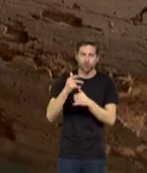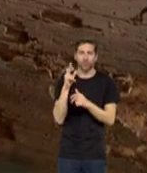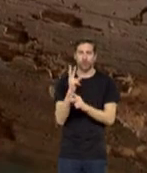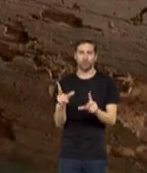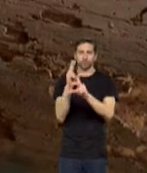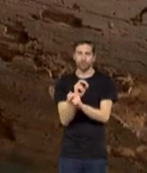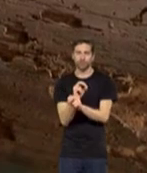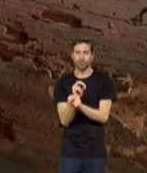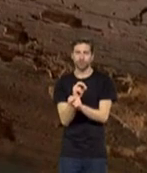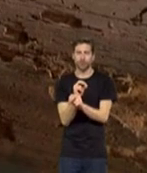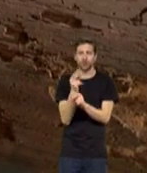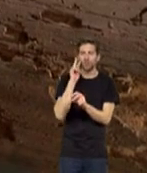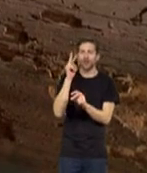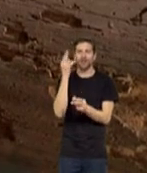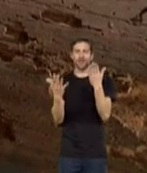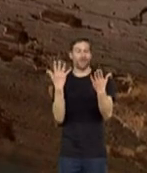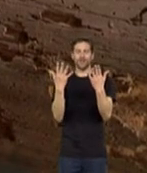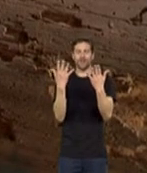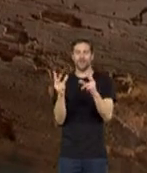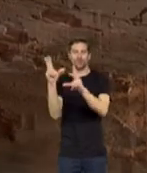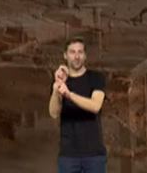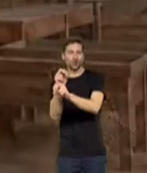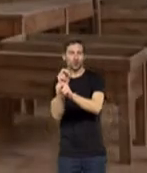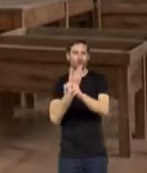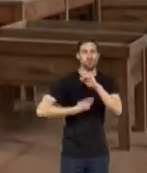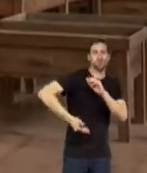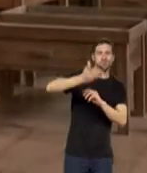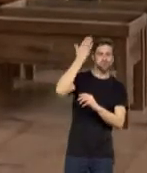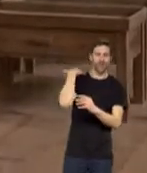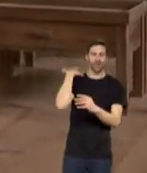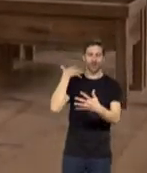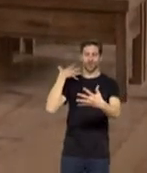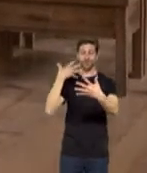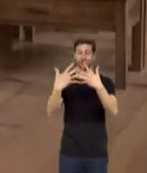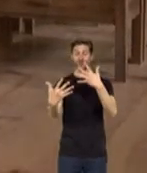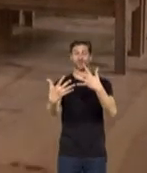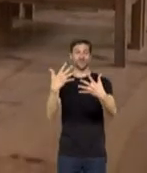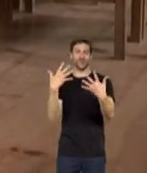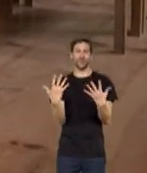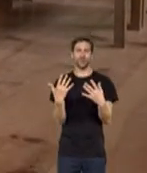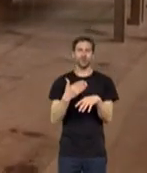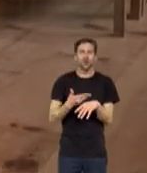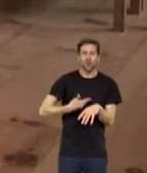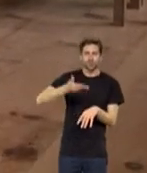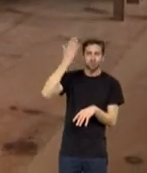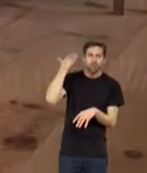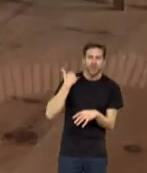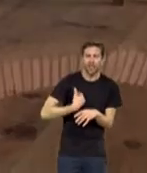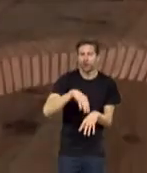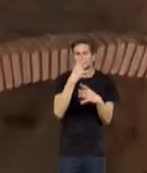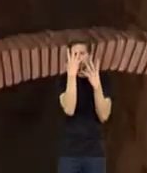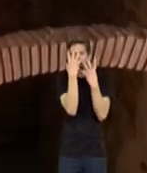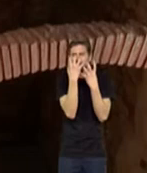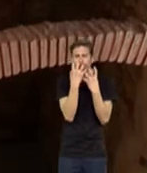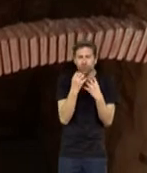E isso nota-se muito bem o contraste entre aquilo que é novo e aquilo que já estava. Porque aquilo que já estava está naturalmente escuro porque ao longo dos anos